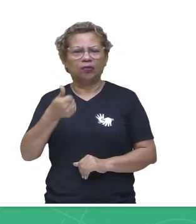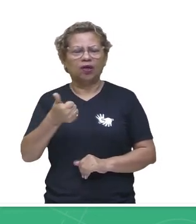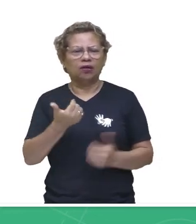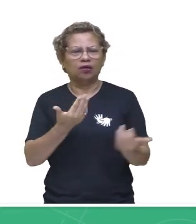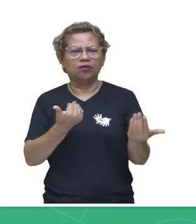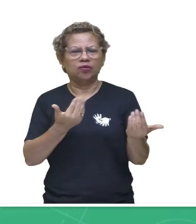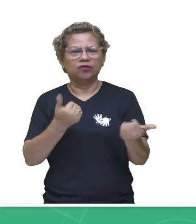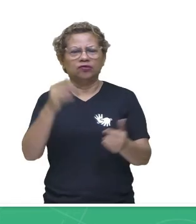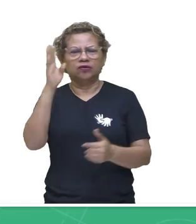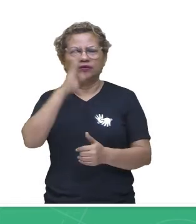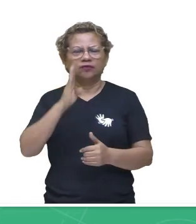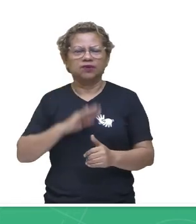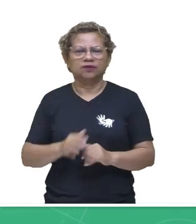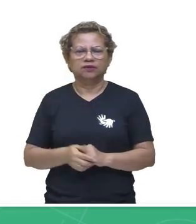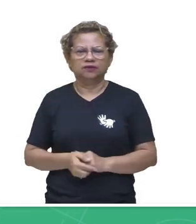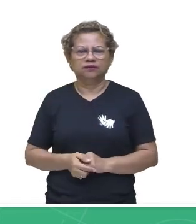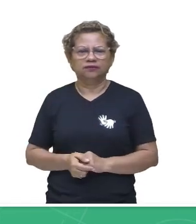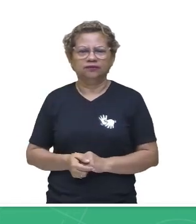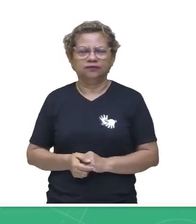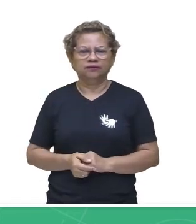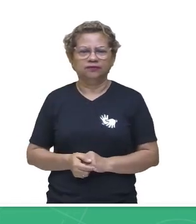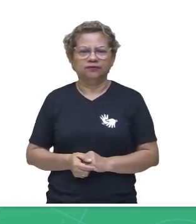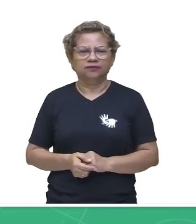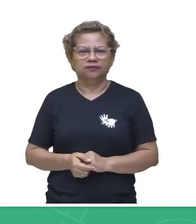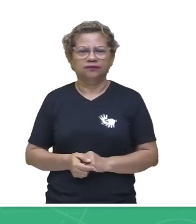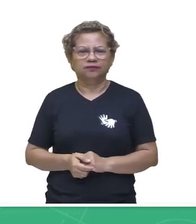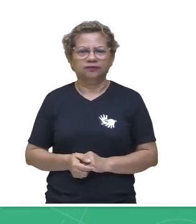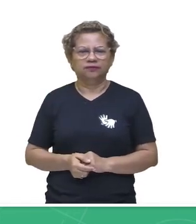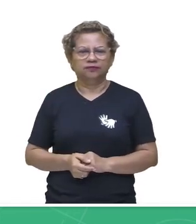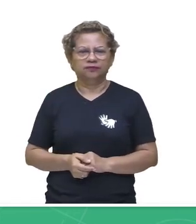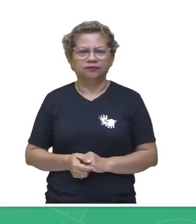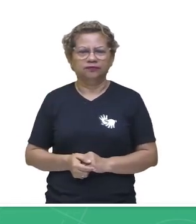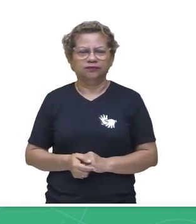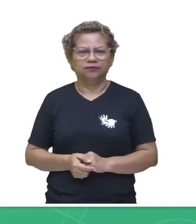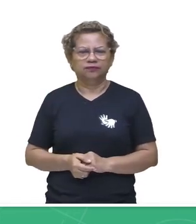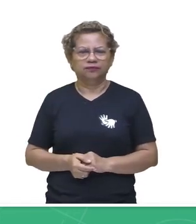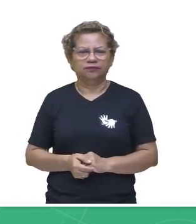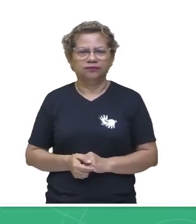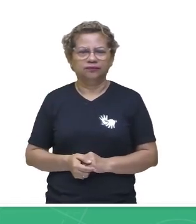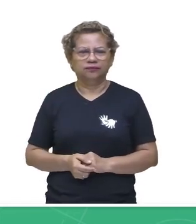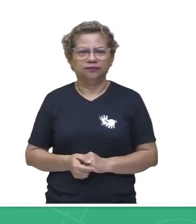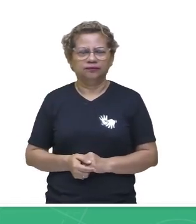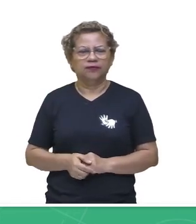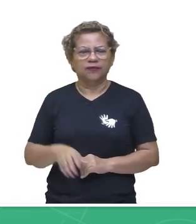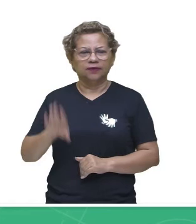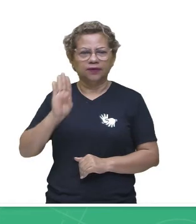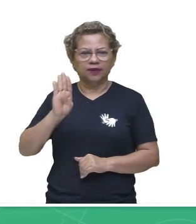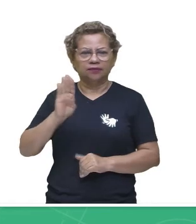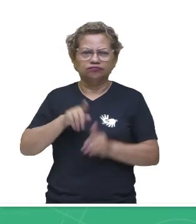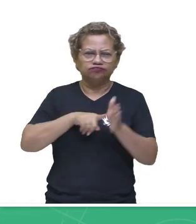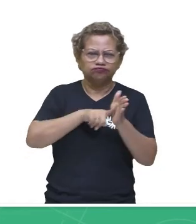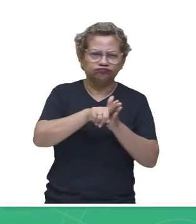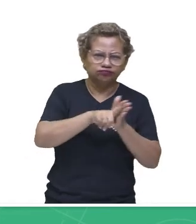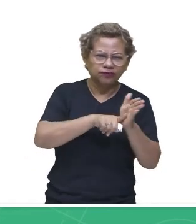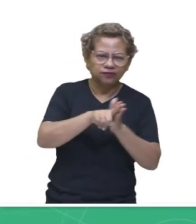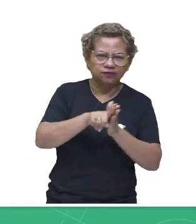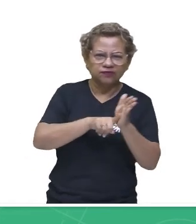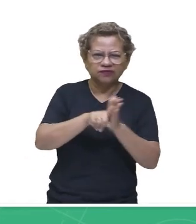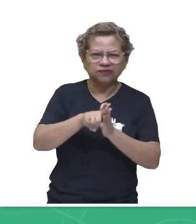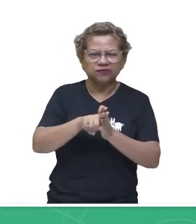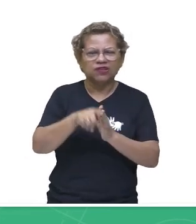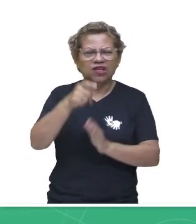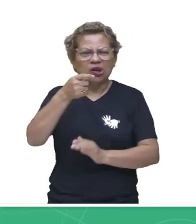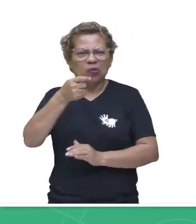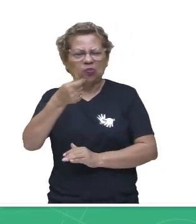significa longa vida, para a juventude brasileira. Dados infundados e pouco